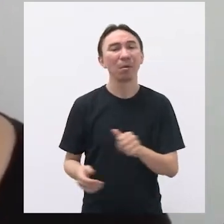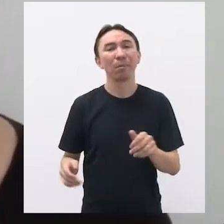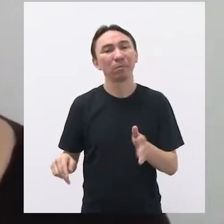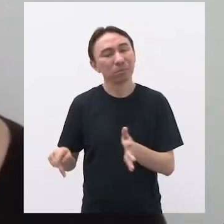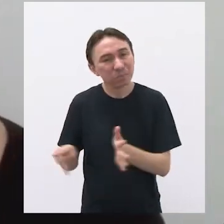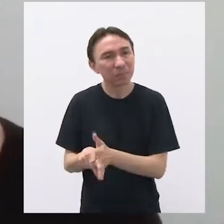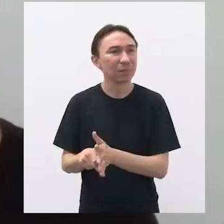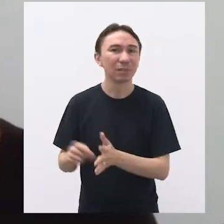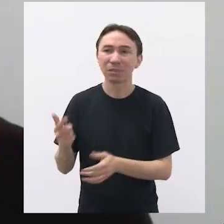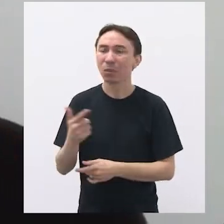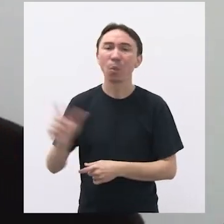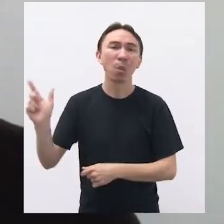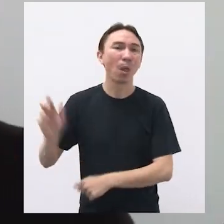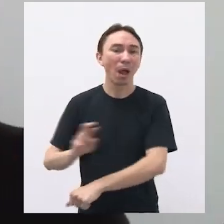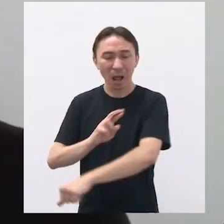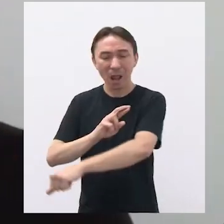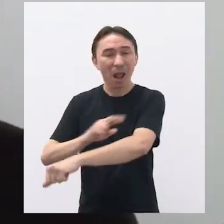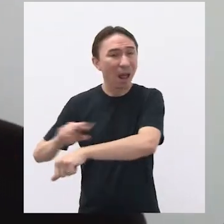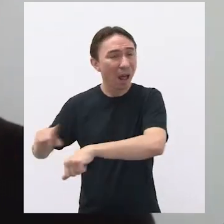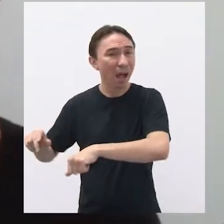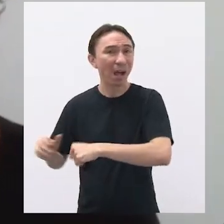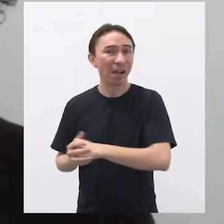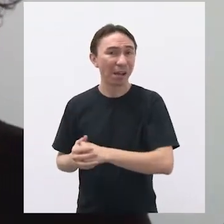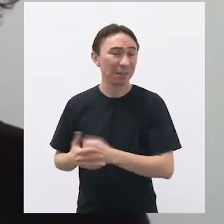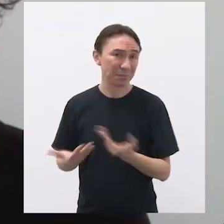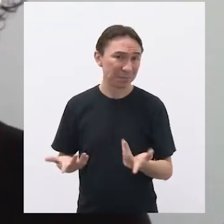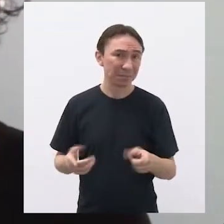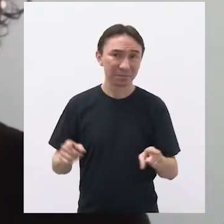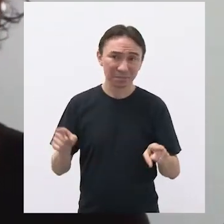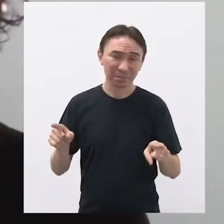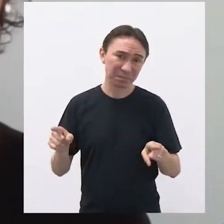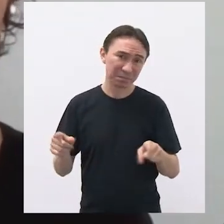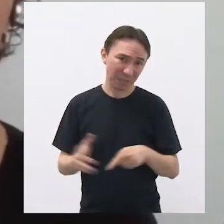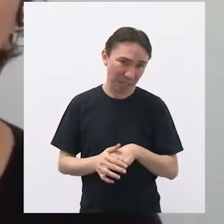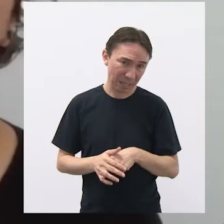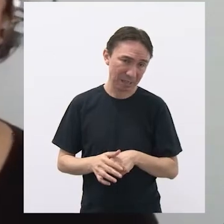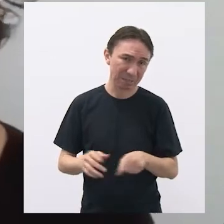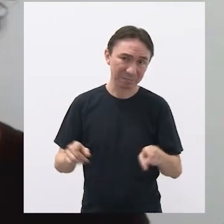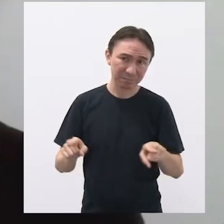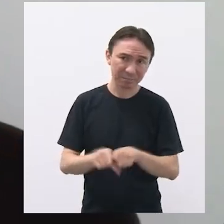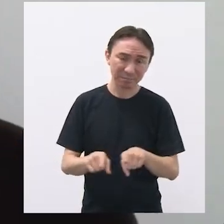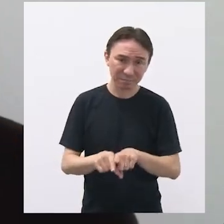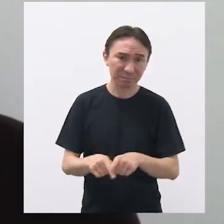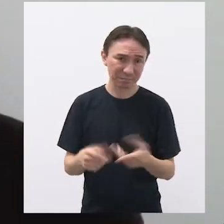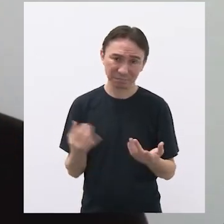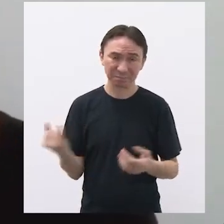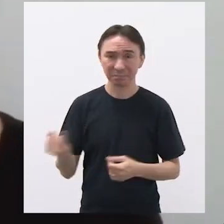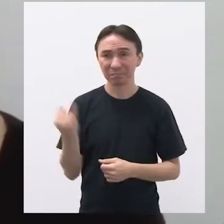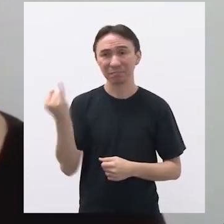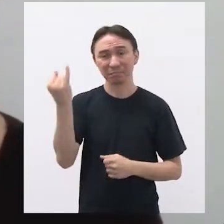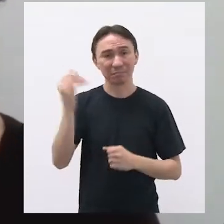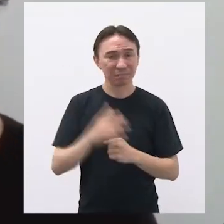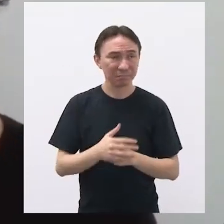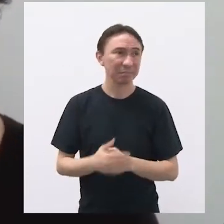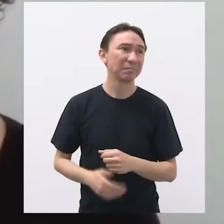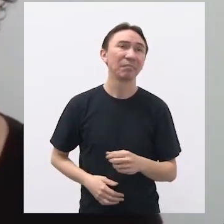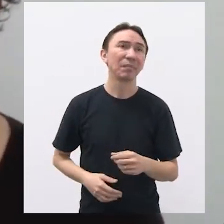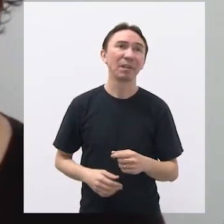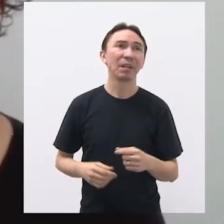etnicamente, né, e do ponto de vista étnico-racial, a populações